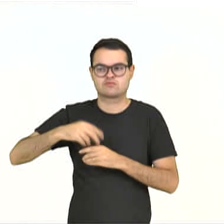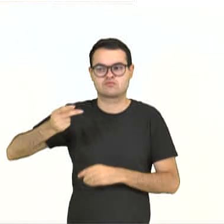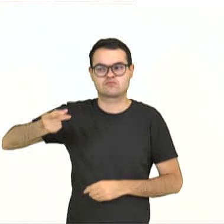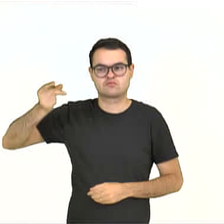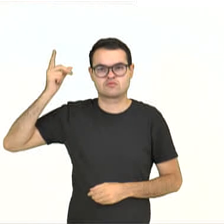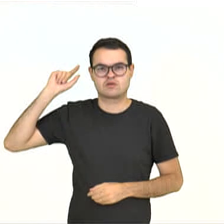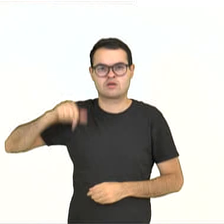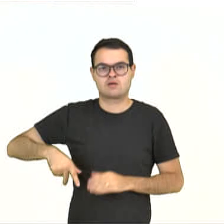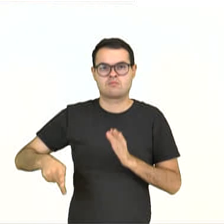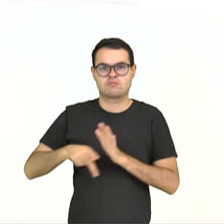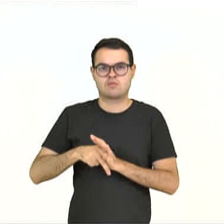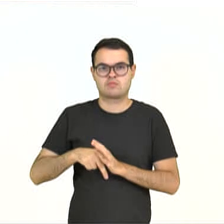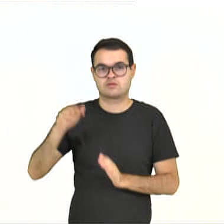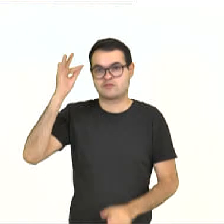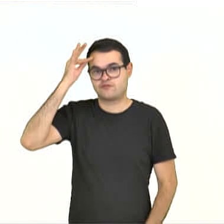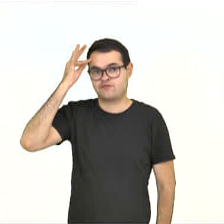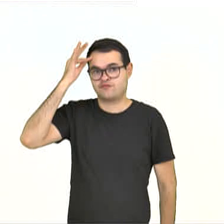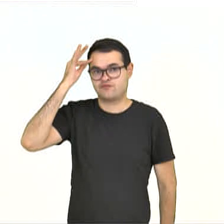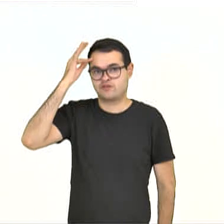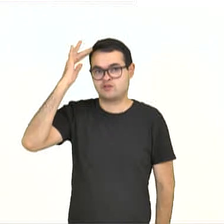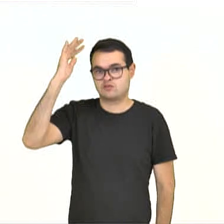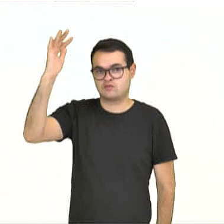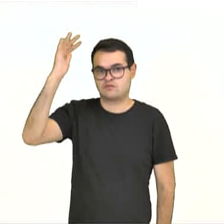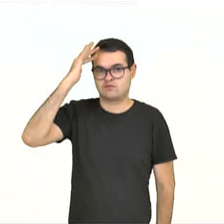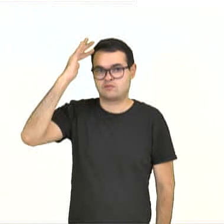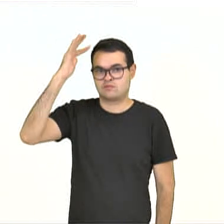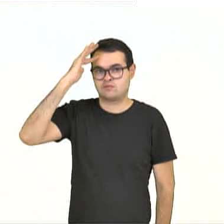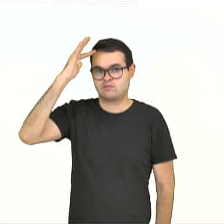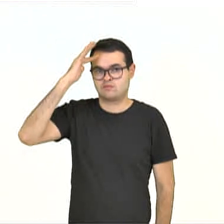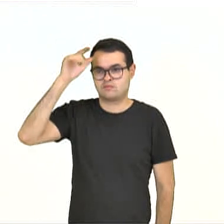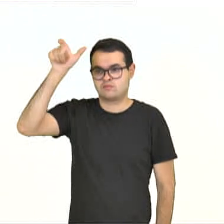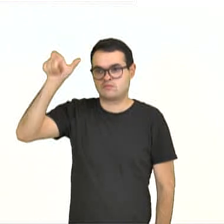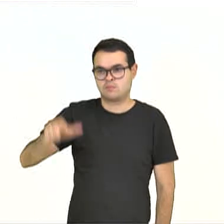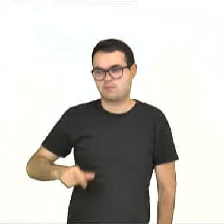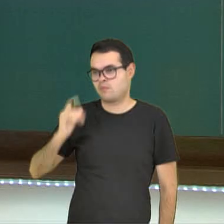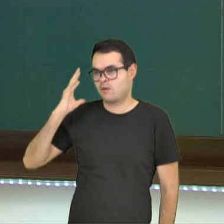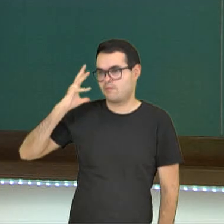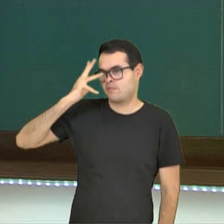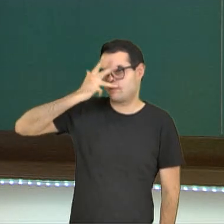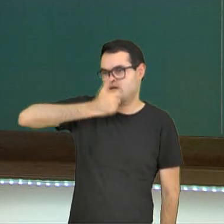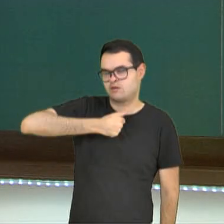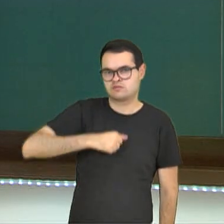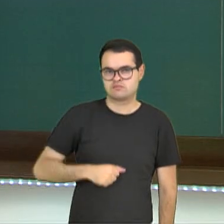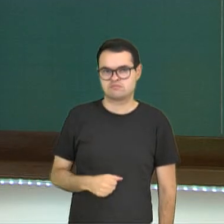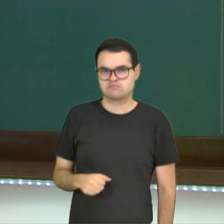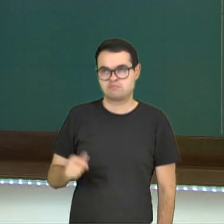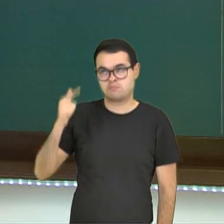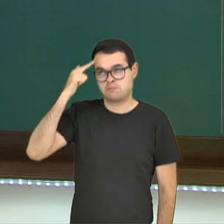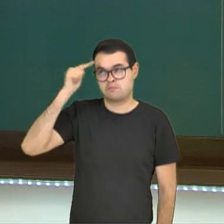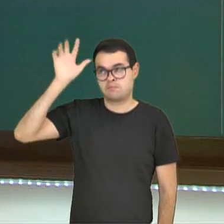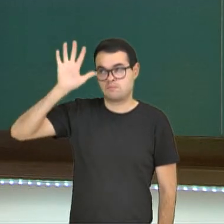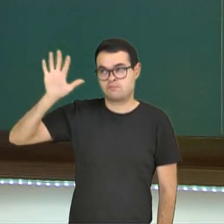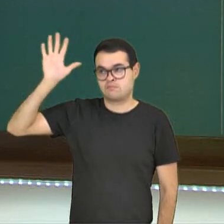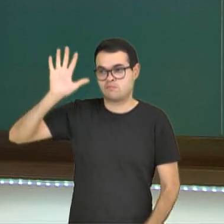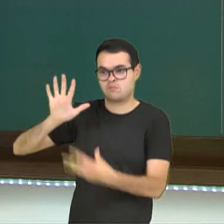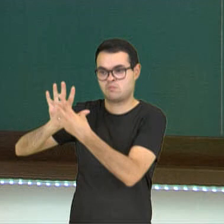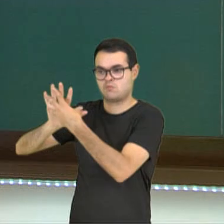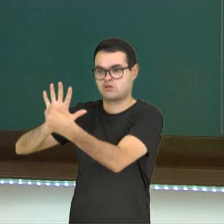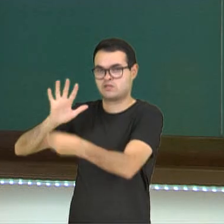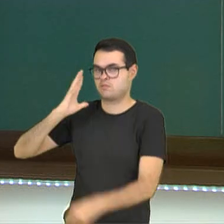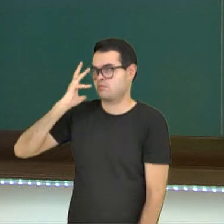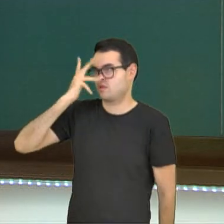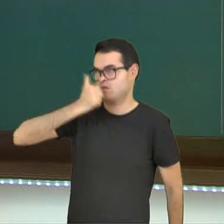a estética parte da filosofia, faz uma reflexão sobre a beleza, um ideal de beleza, surgida na